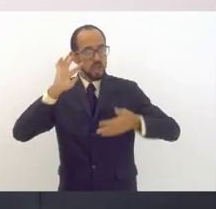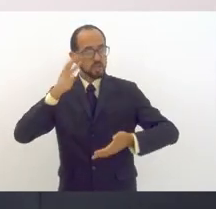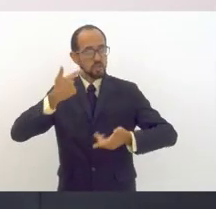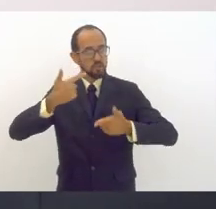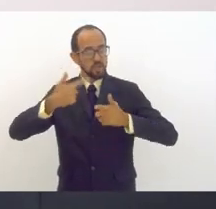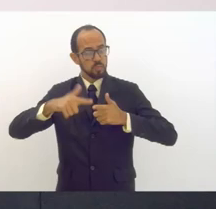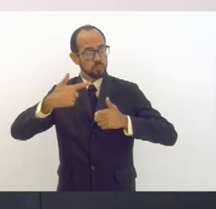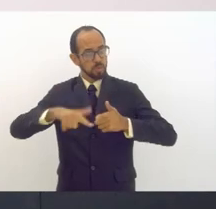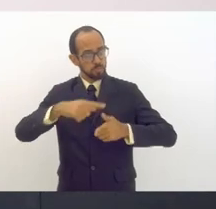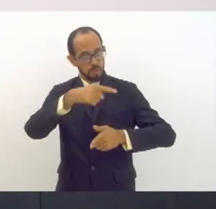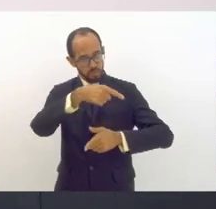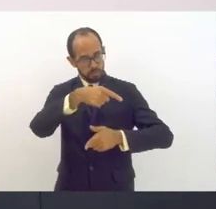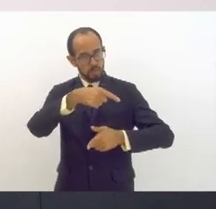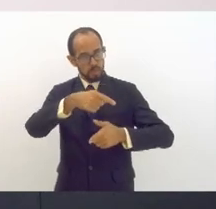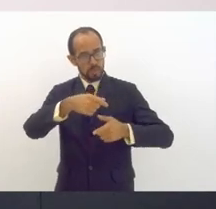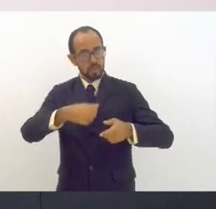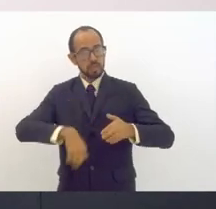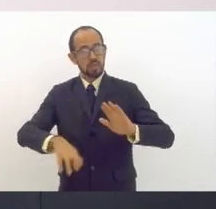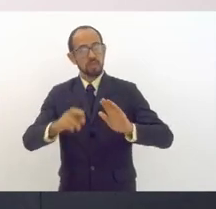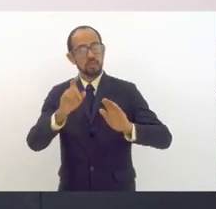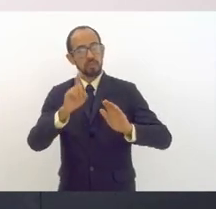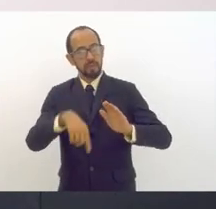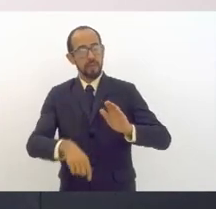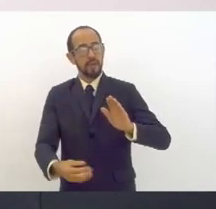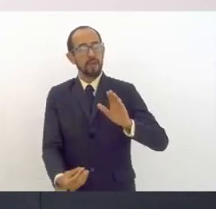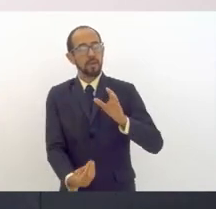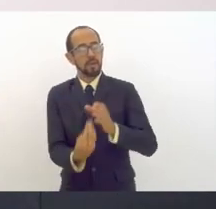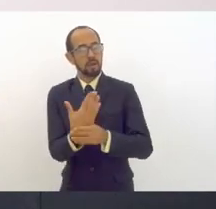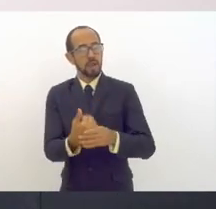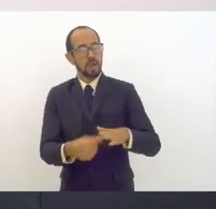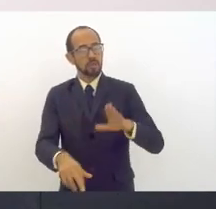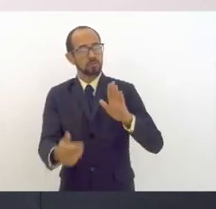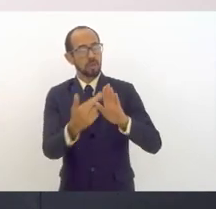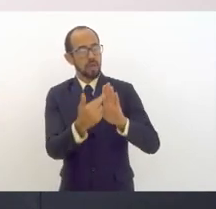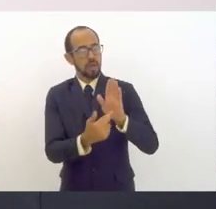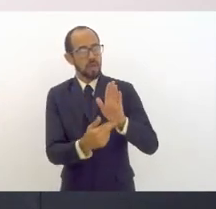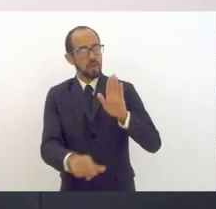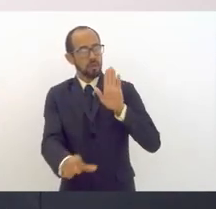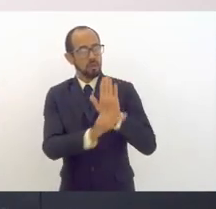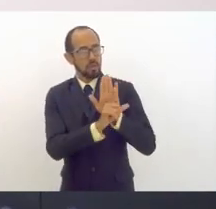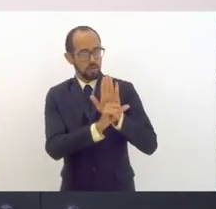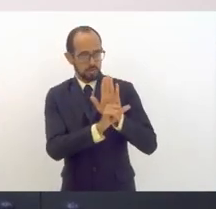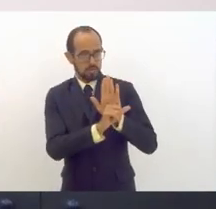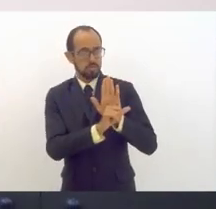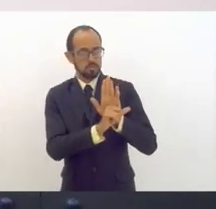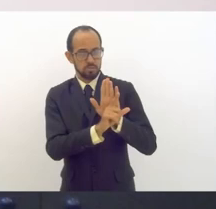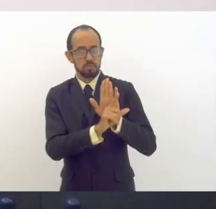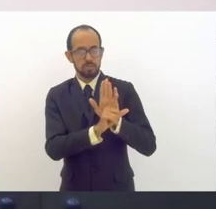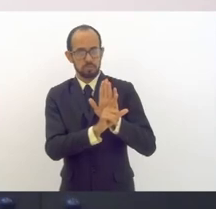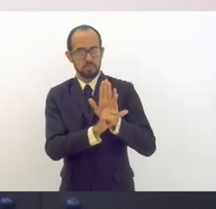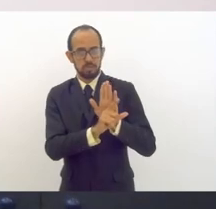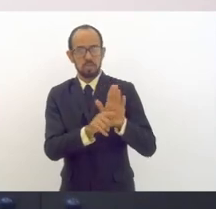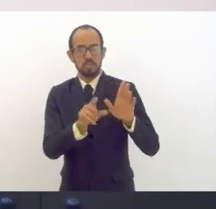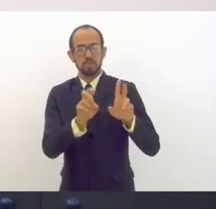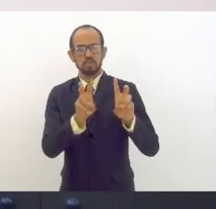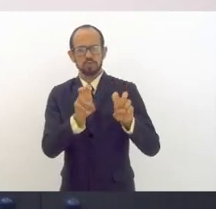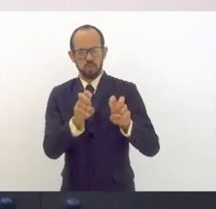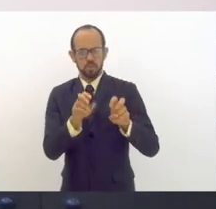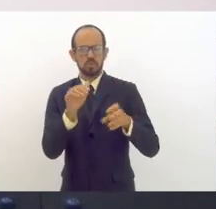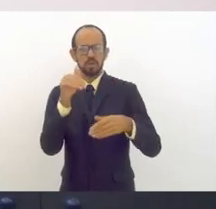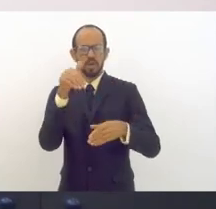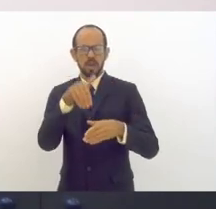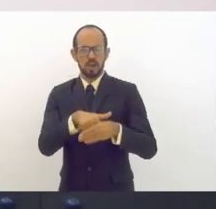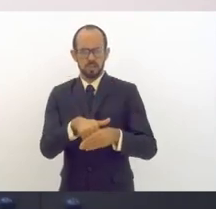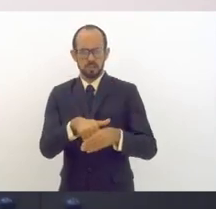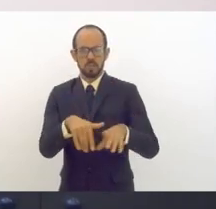esta questão disciplinada em lei aqui no estado do Rio de Janeiro. Então, esse é o primeiro ponto. E em conexão com a questão da eleição e fazendo um